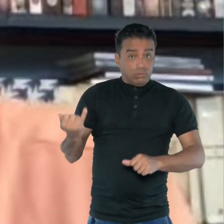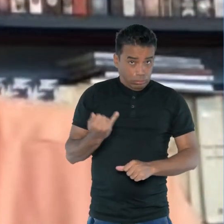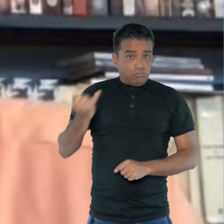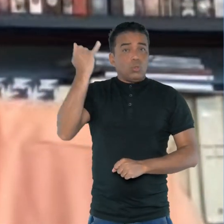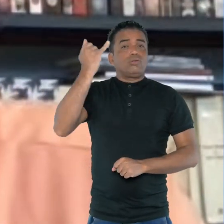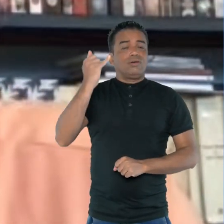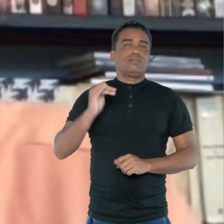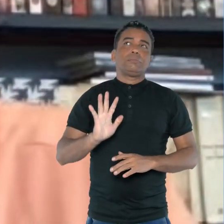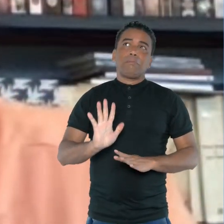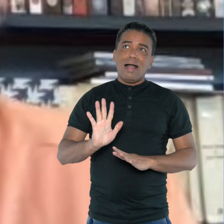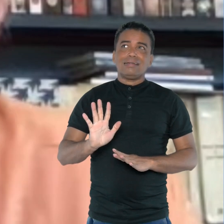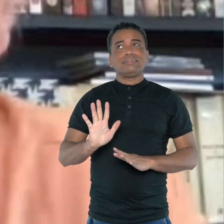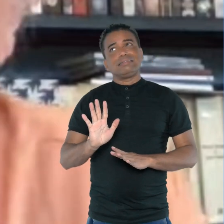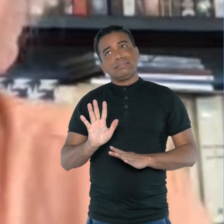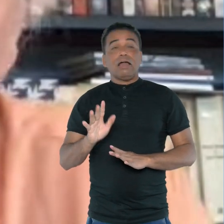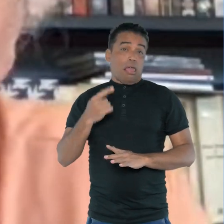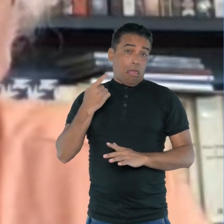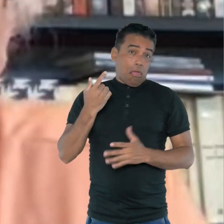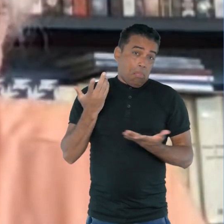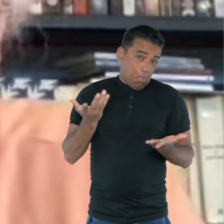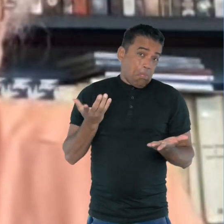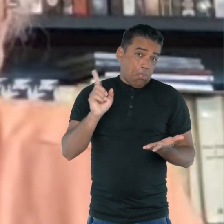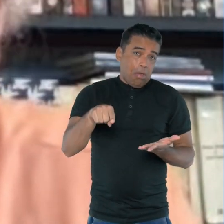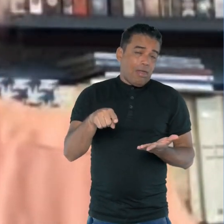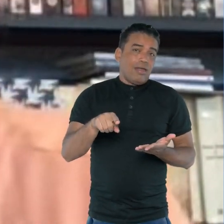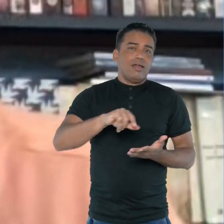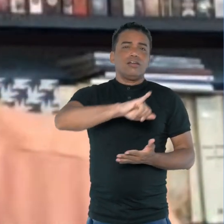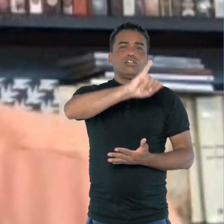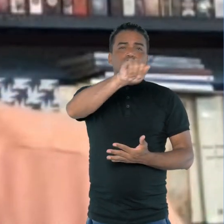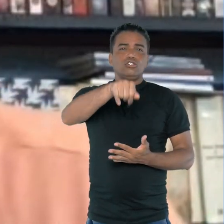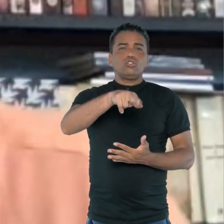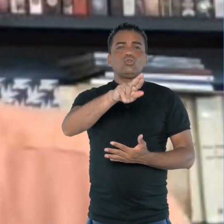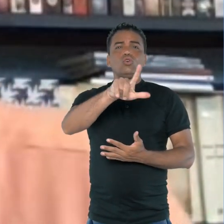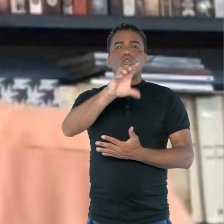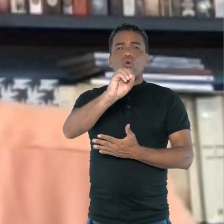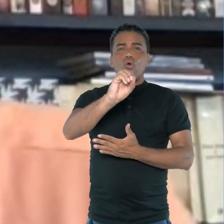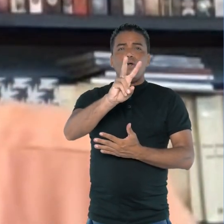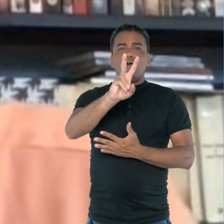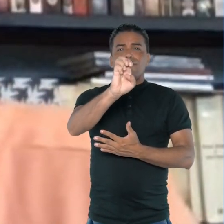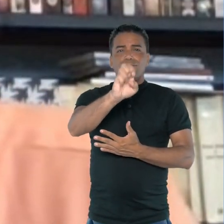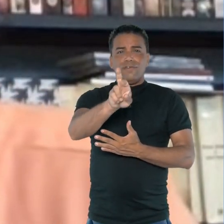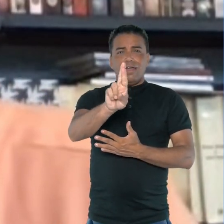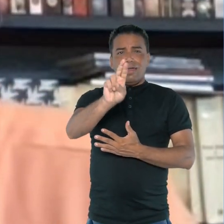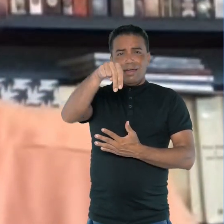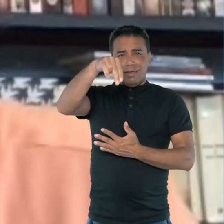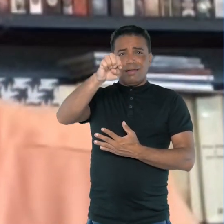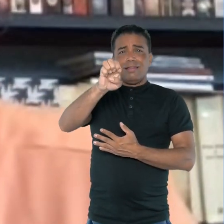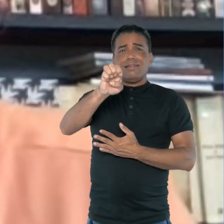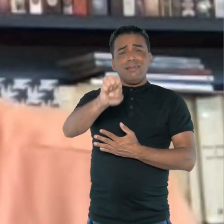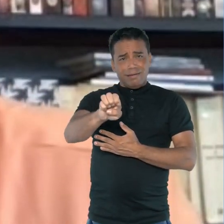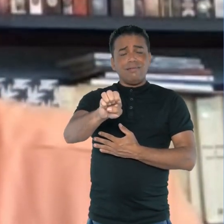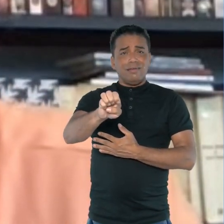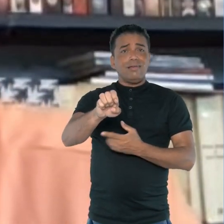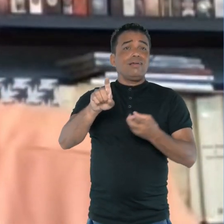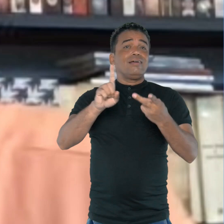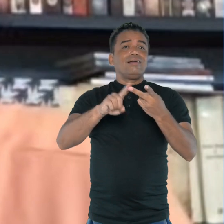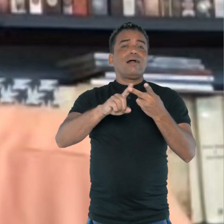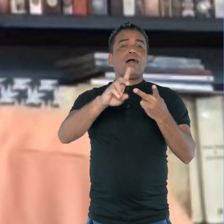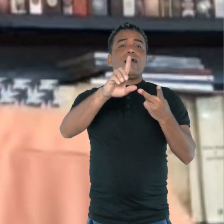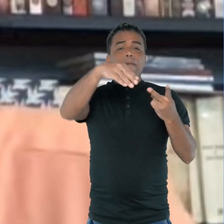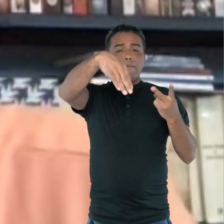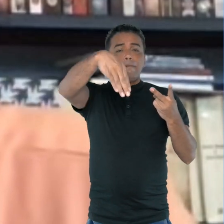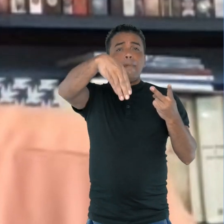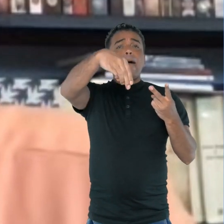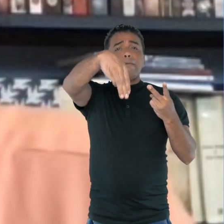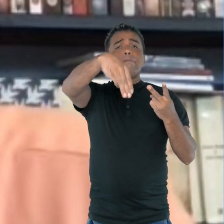fundamentais. Malba Júlio Verne e Monteiro Lobato. Eu acho